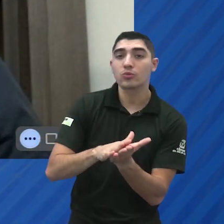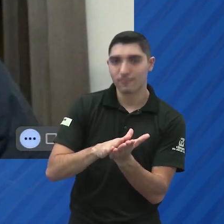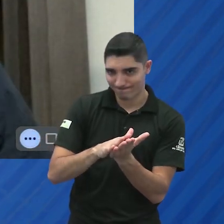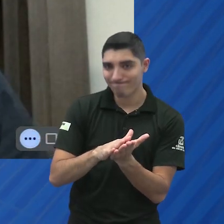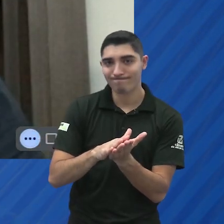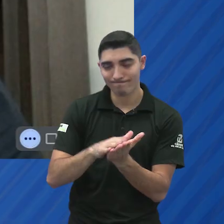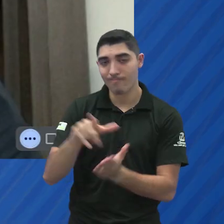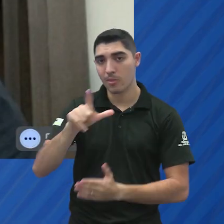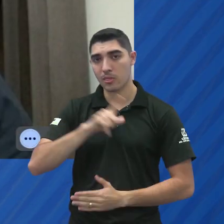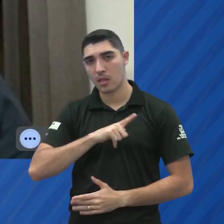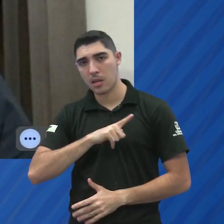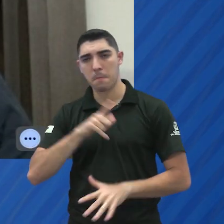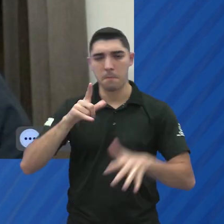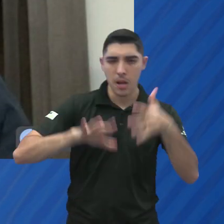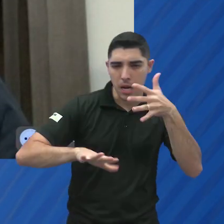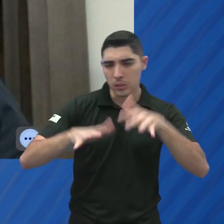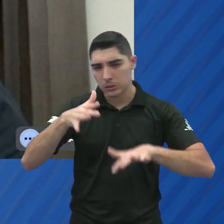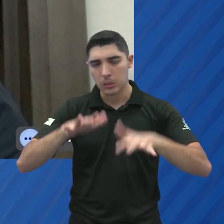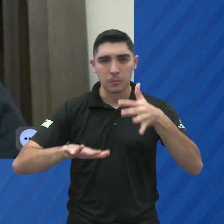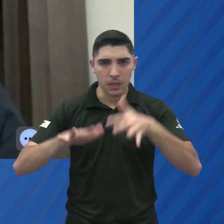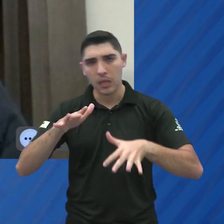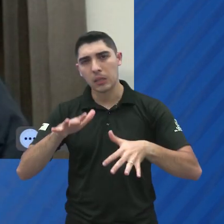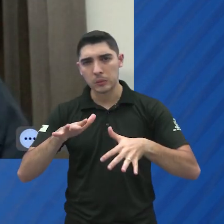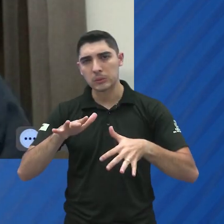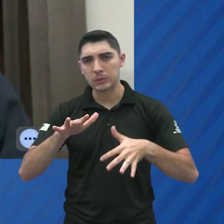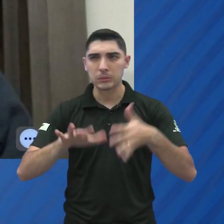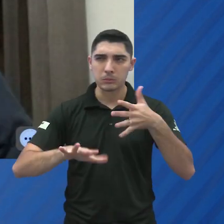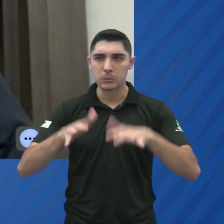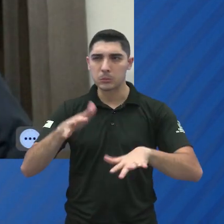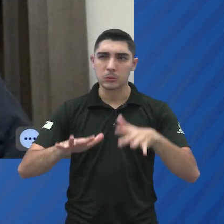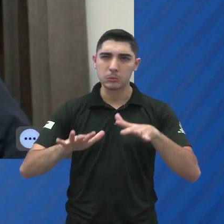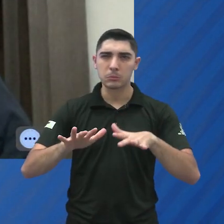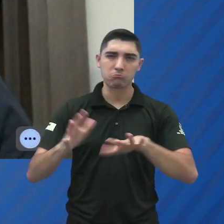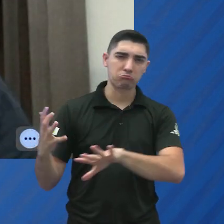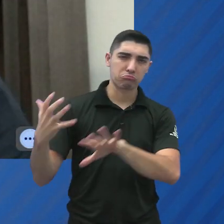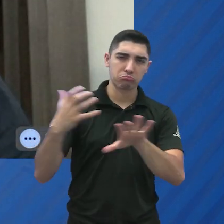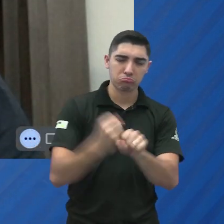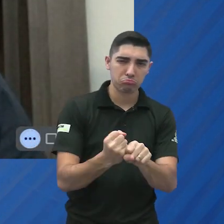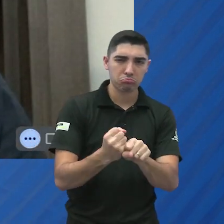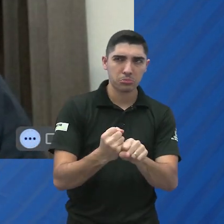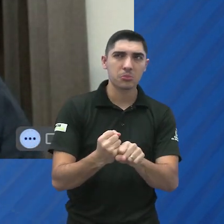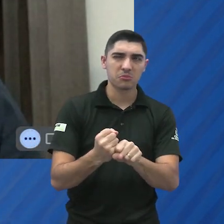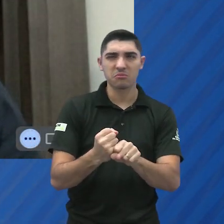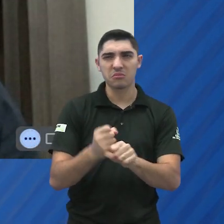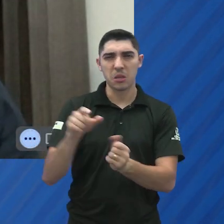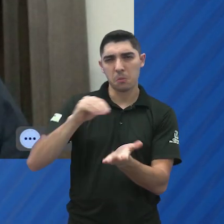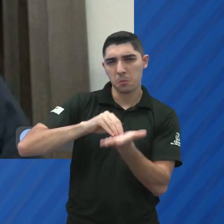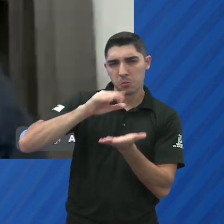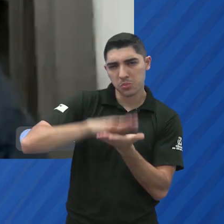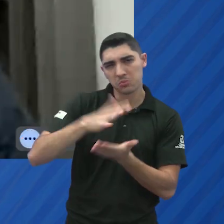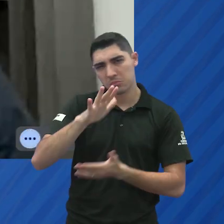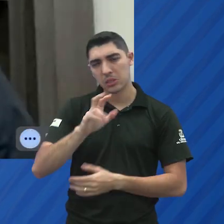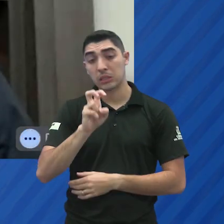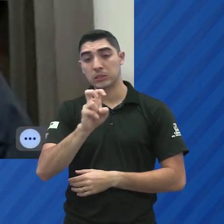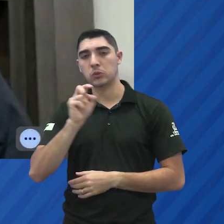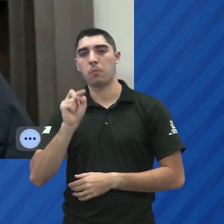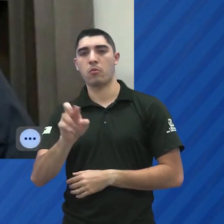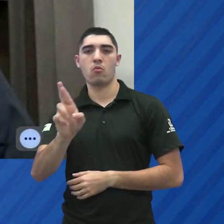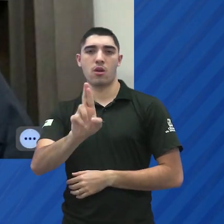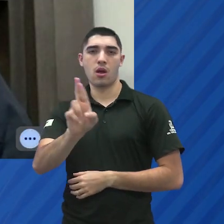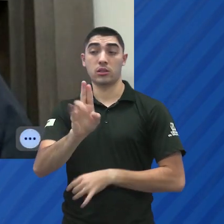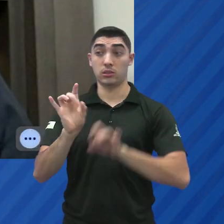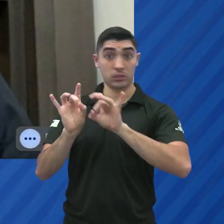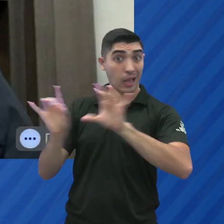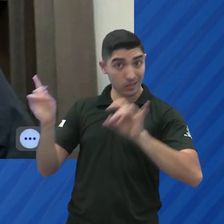até 150 UFESP, que é na transição aí acaba passando